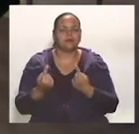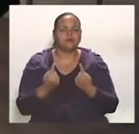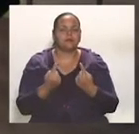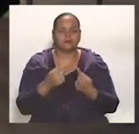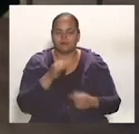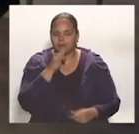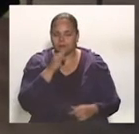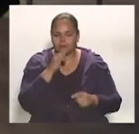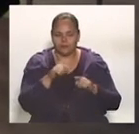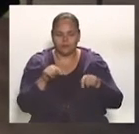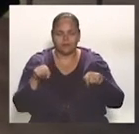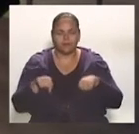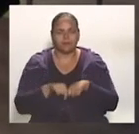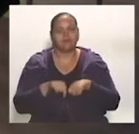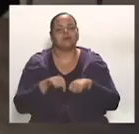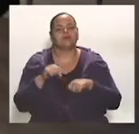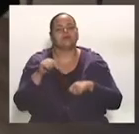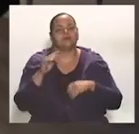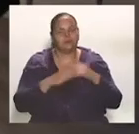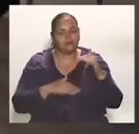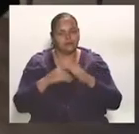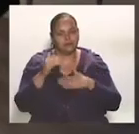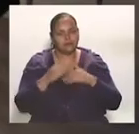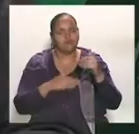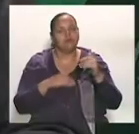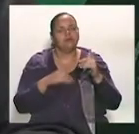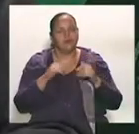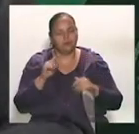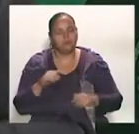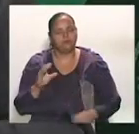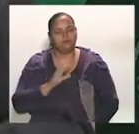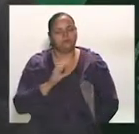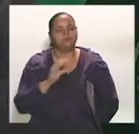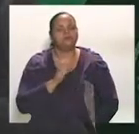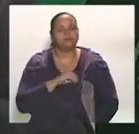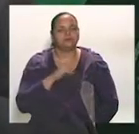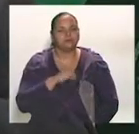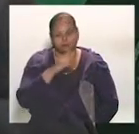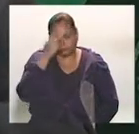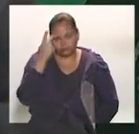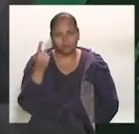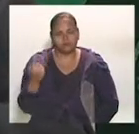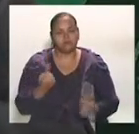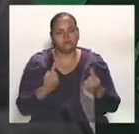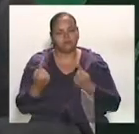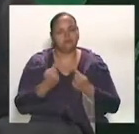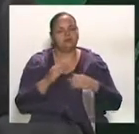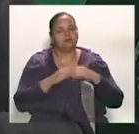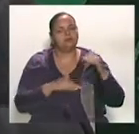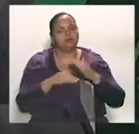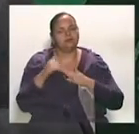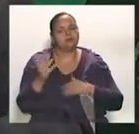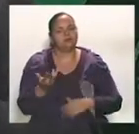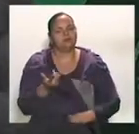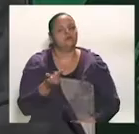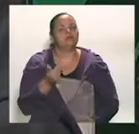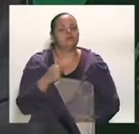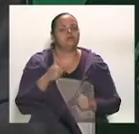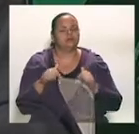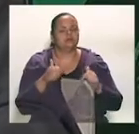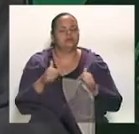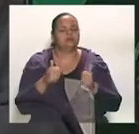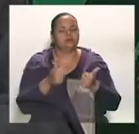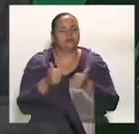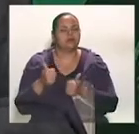tem um ambiente profissional que remunere bem, você vai atrair pessoas qualificadas para fazer esse